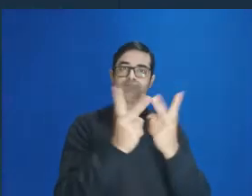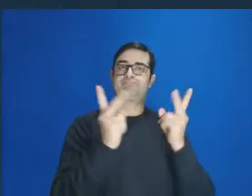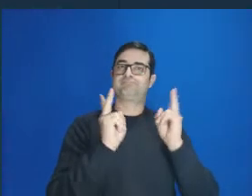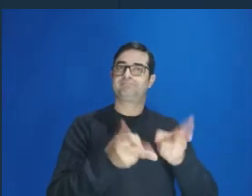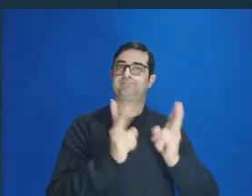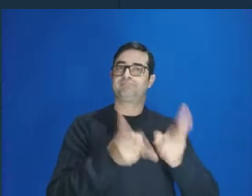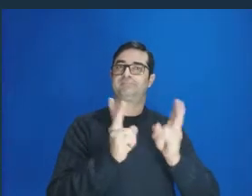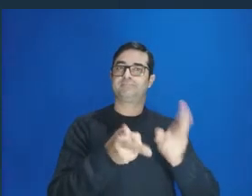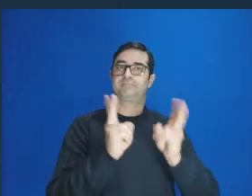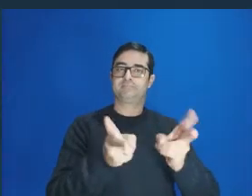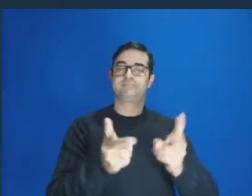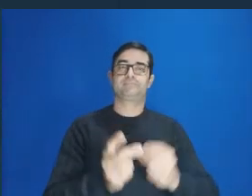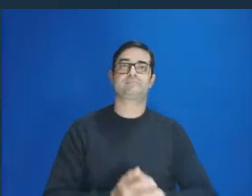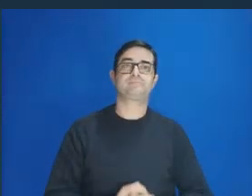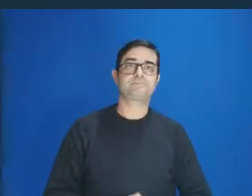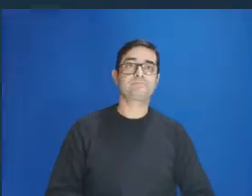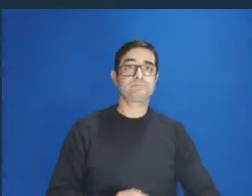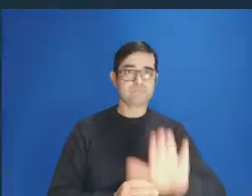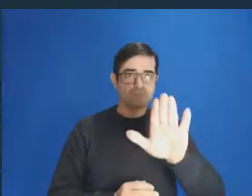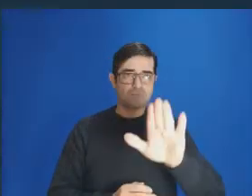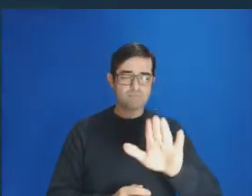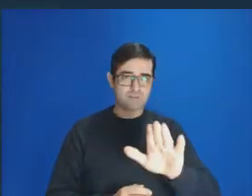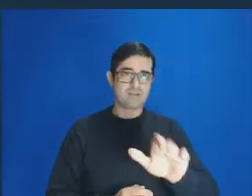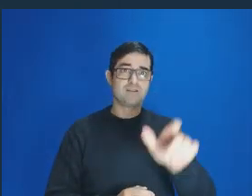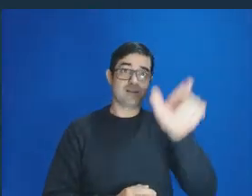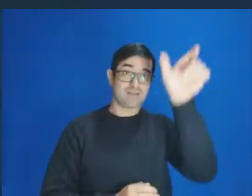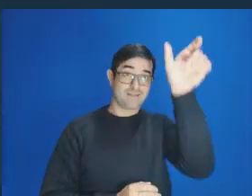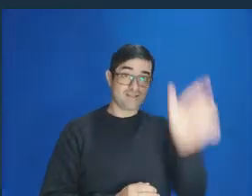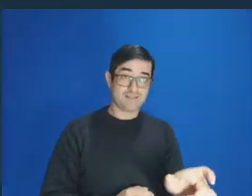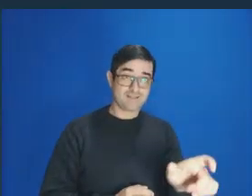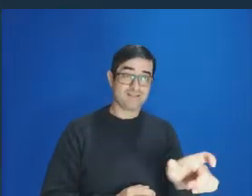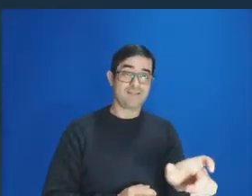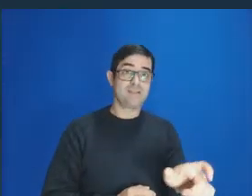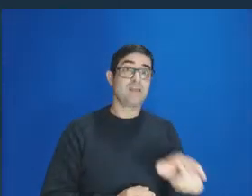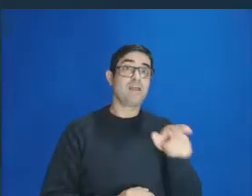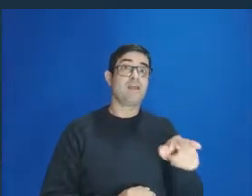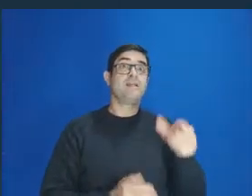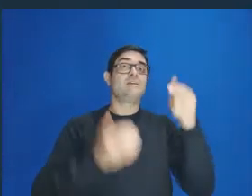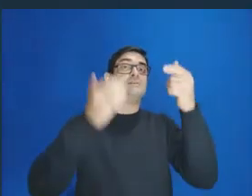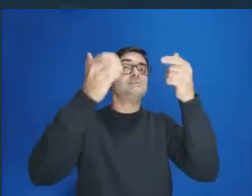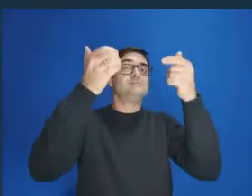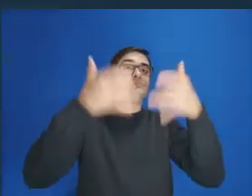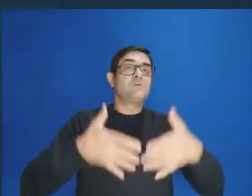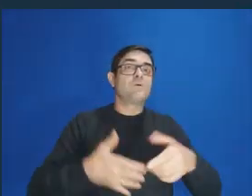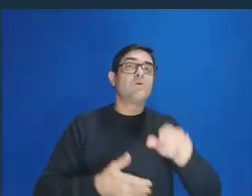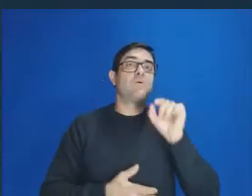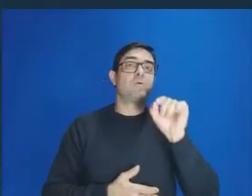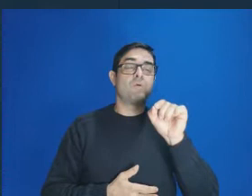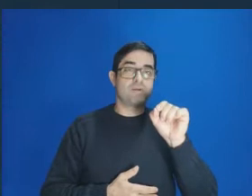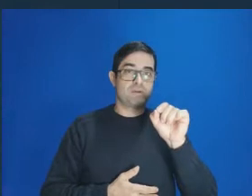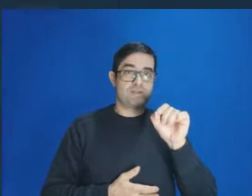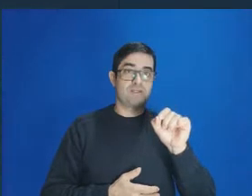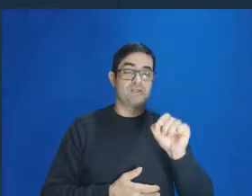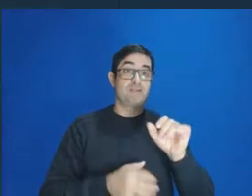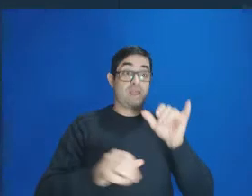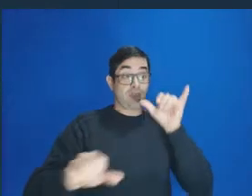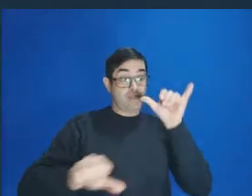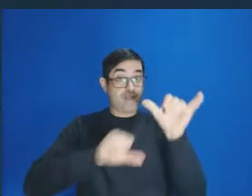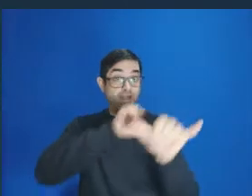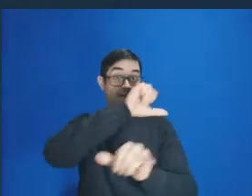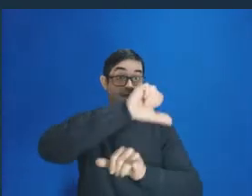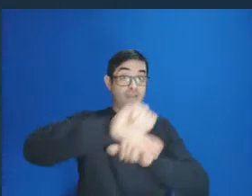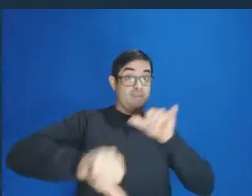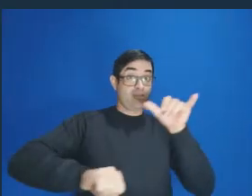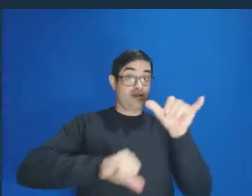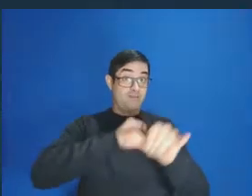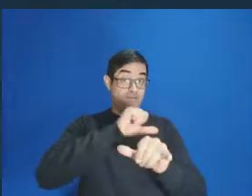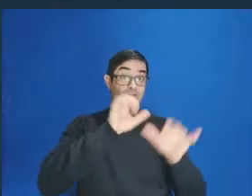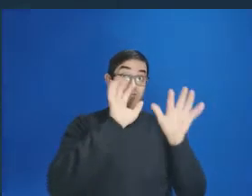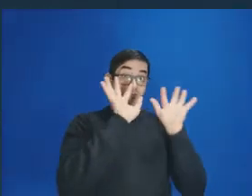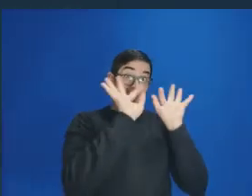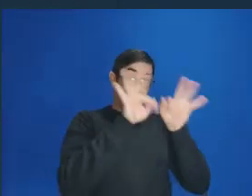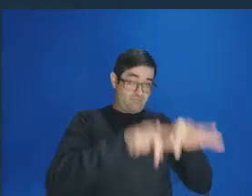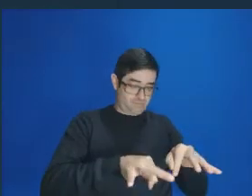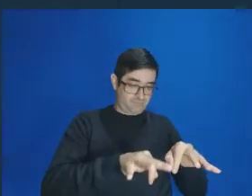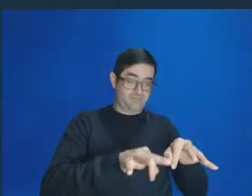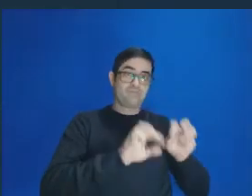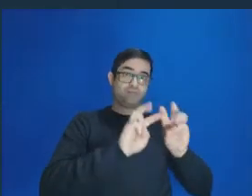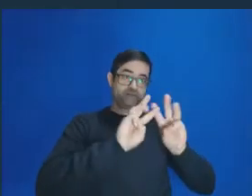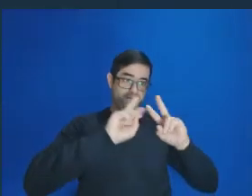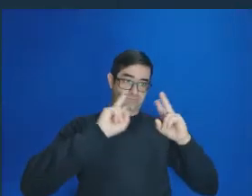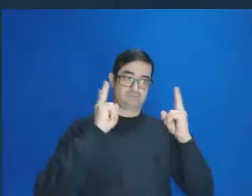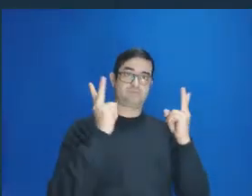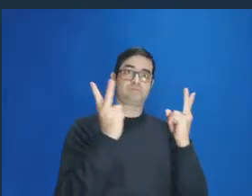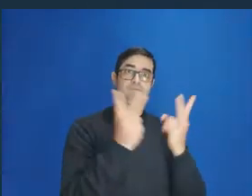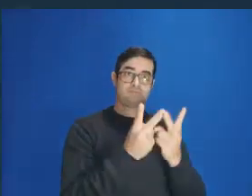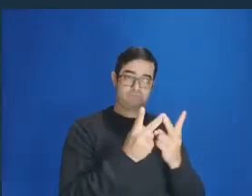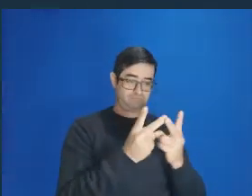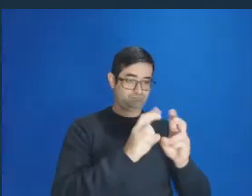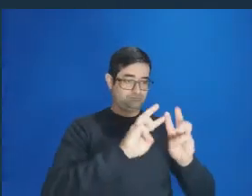sem perder a quantidade de matéria que tem ali. Bom, o que Lavoisier disse, na verdade, foi ao término